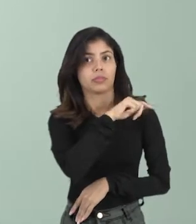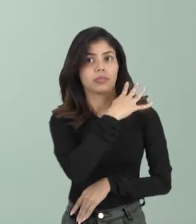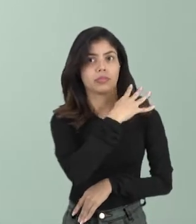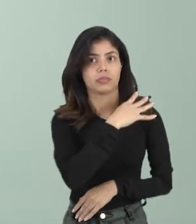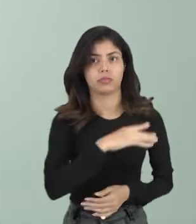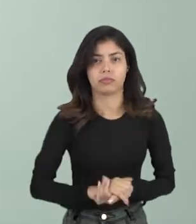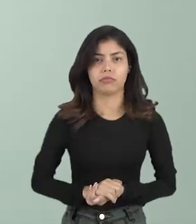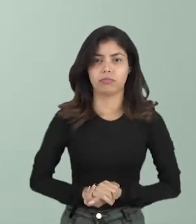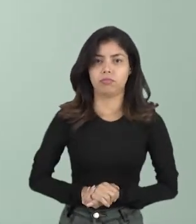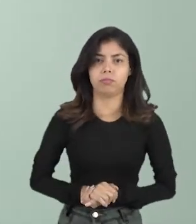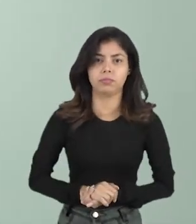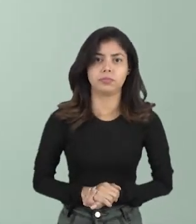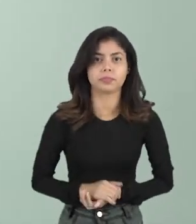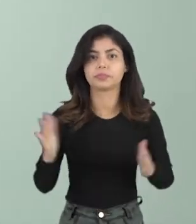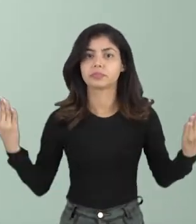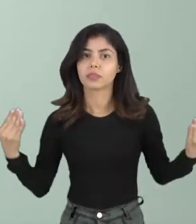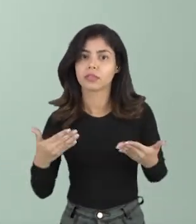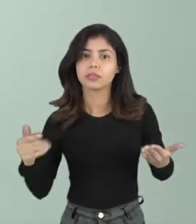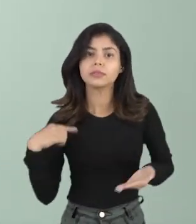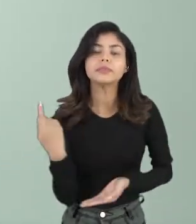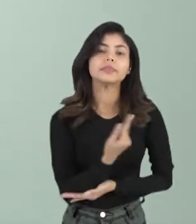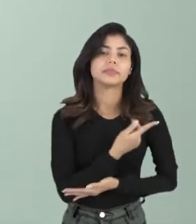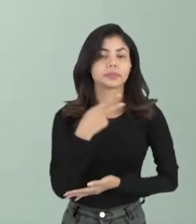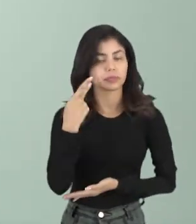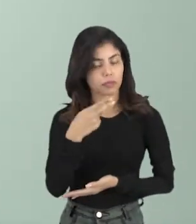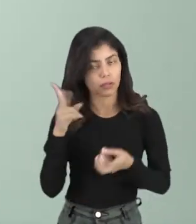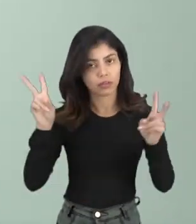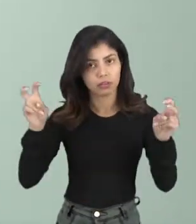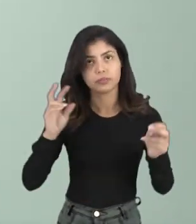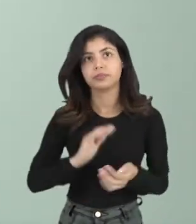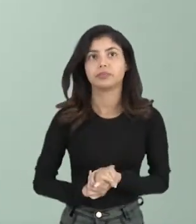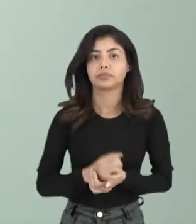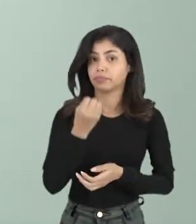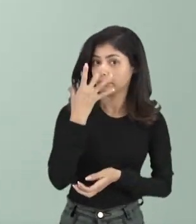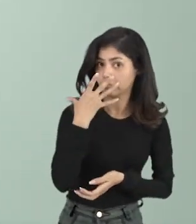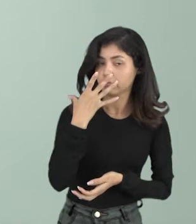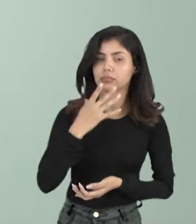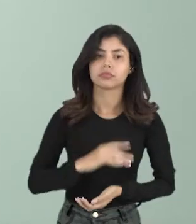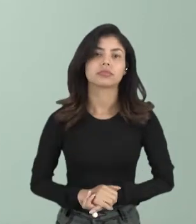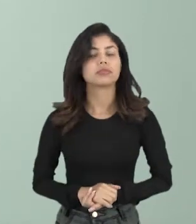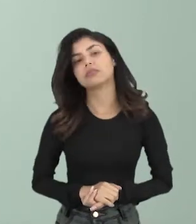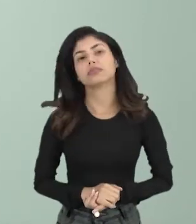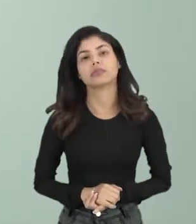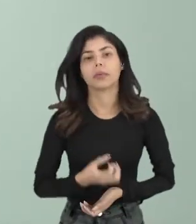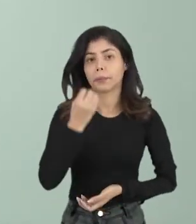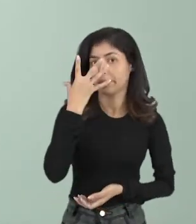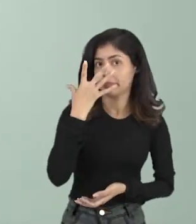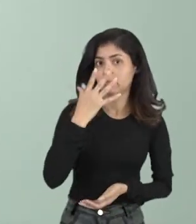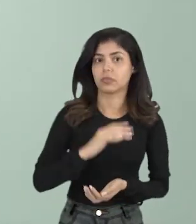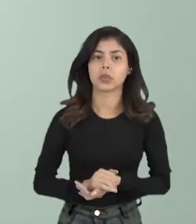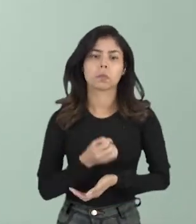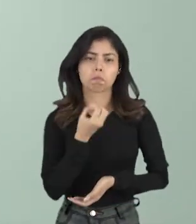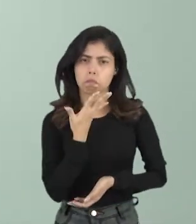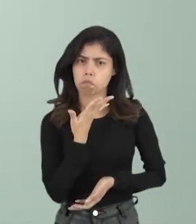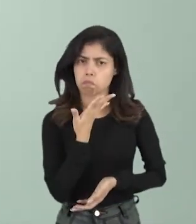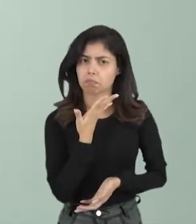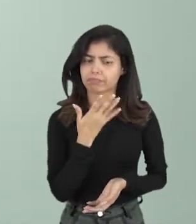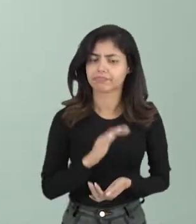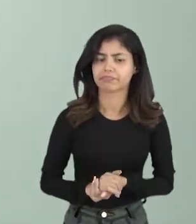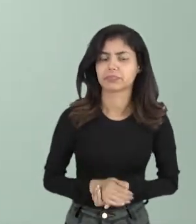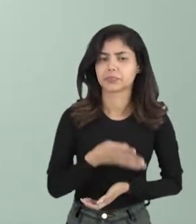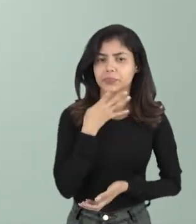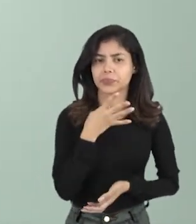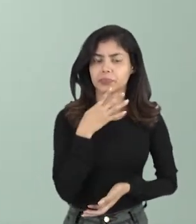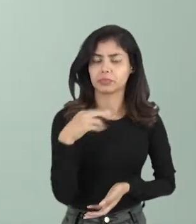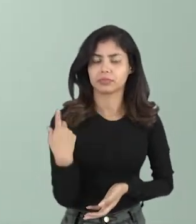do ensino médio. Hoje nós vamos falar sobre fotografia. A fotografia é bem corriqueira no nosso